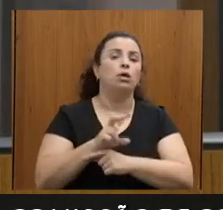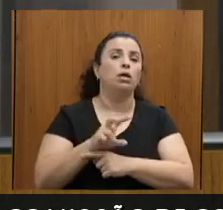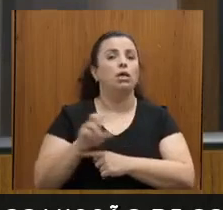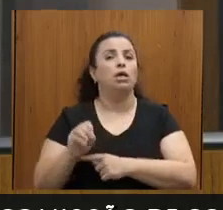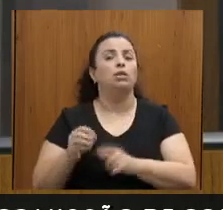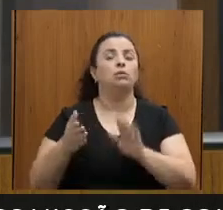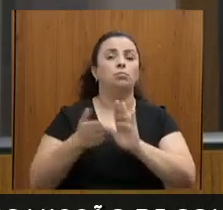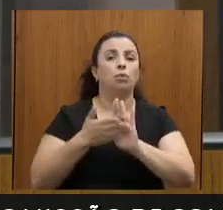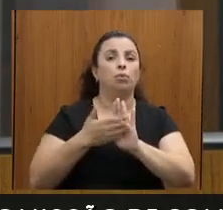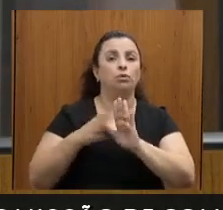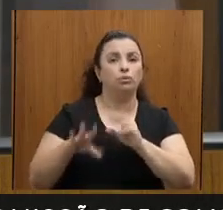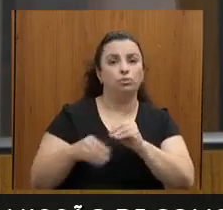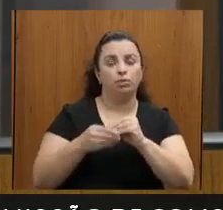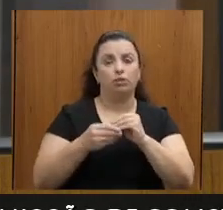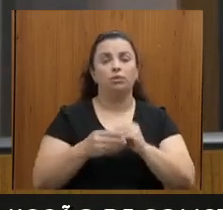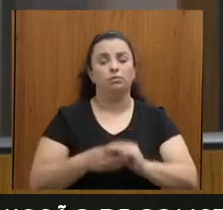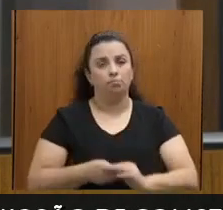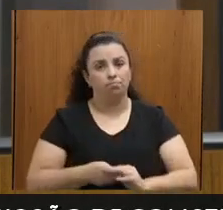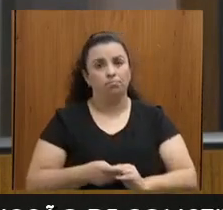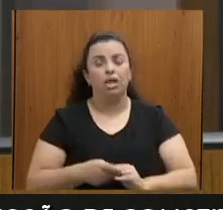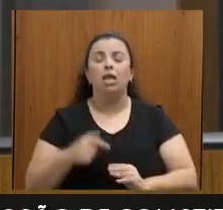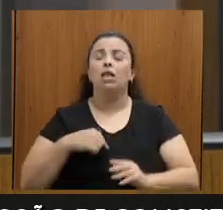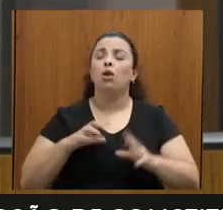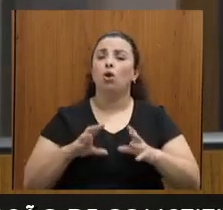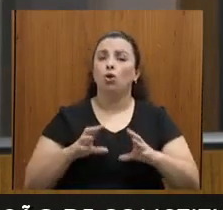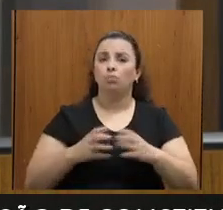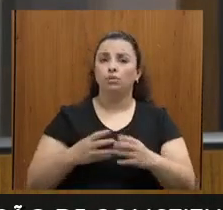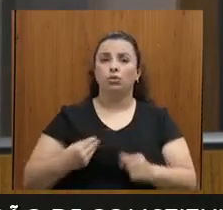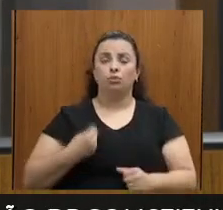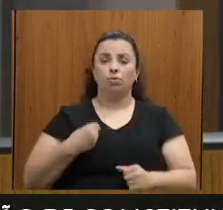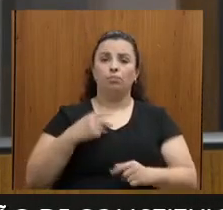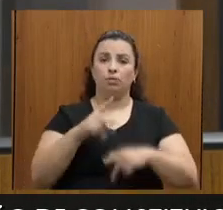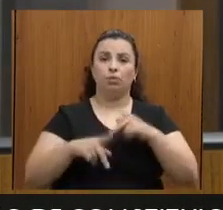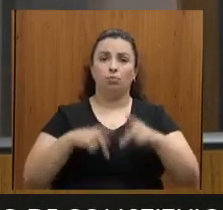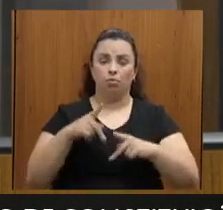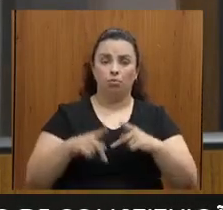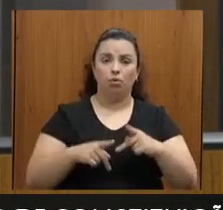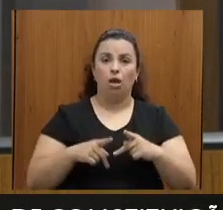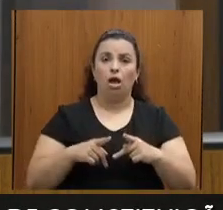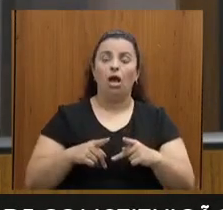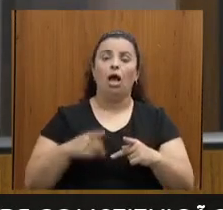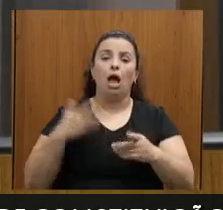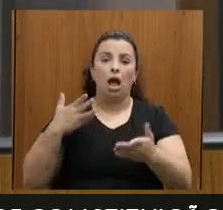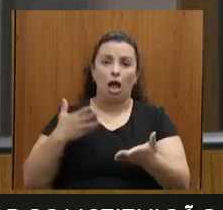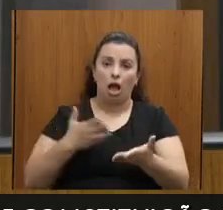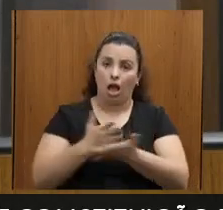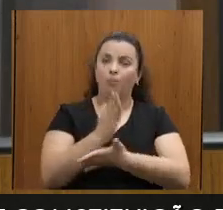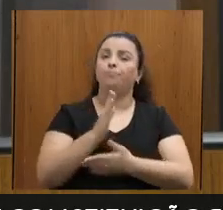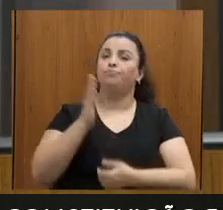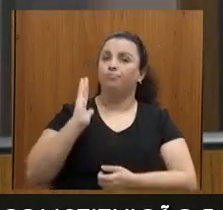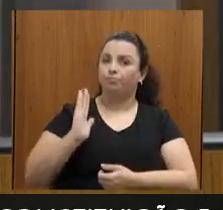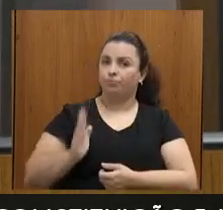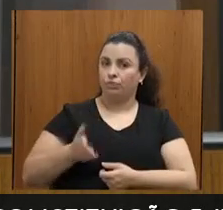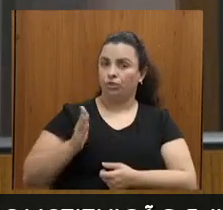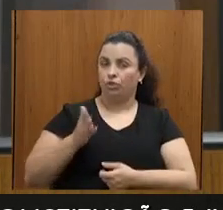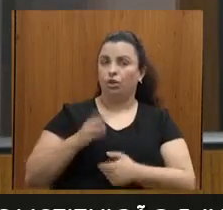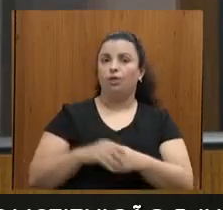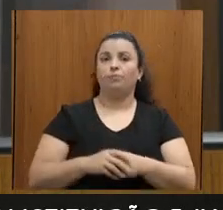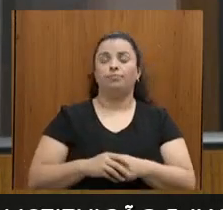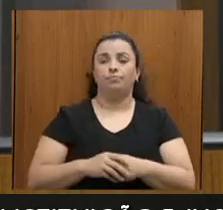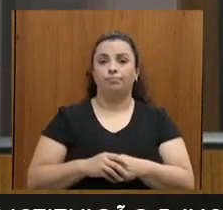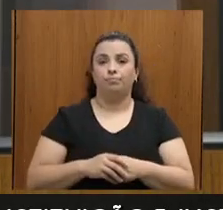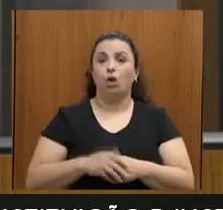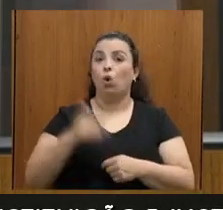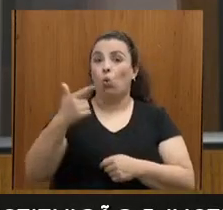Aprovamos, a comissão já aprovou e a comissão também